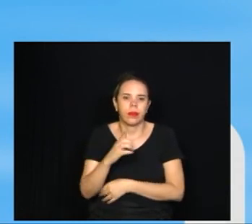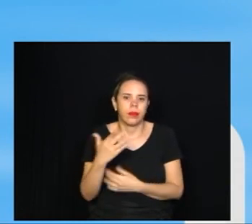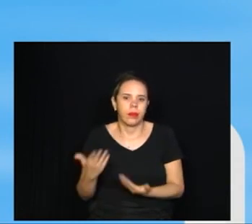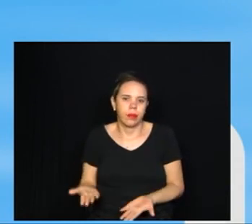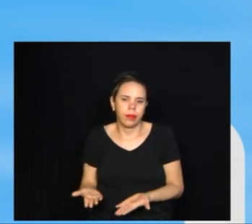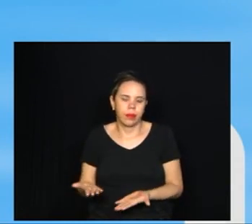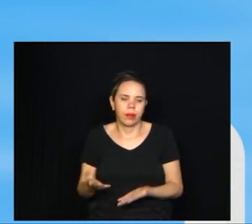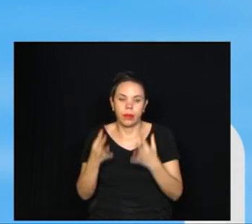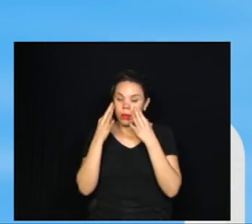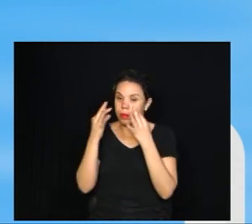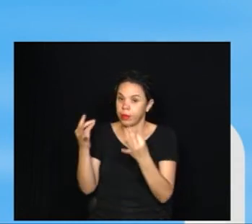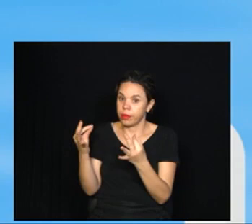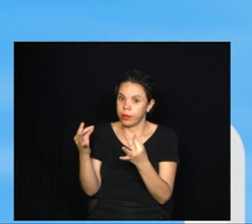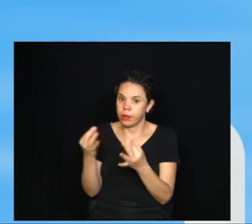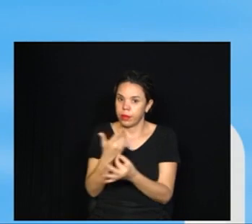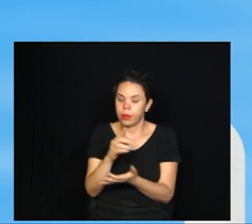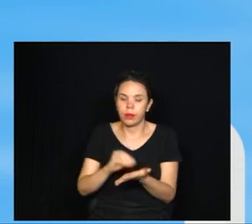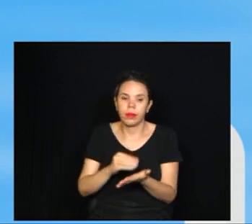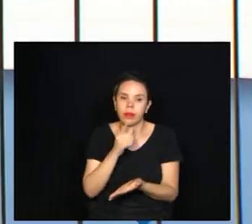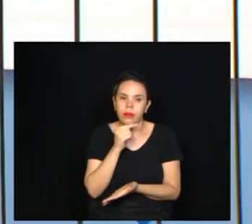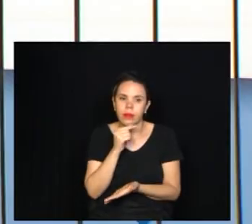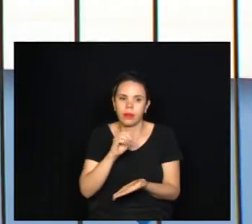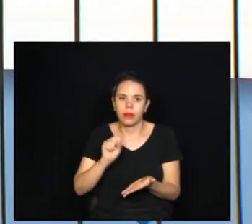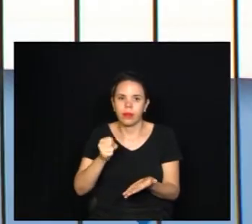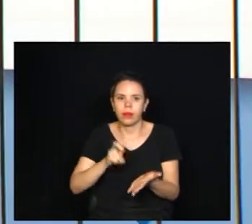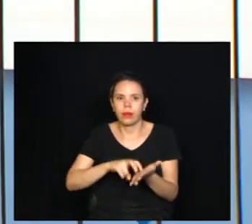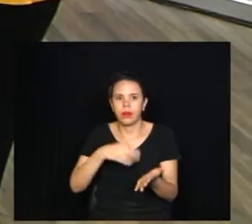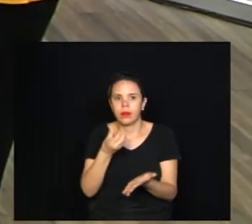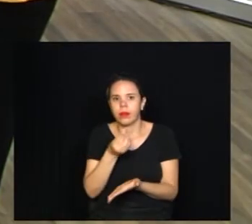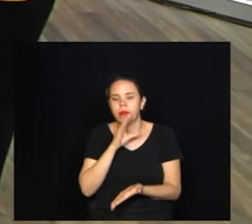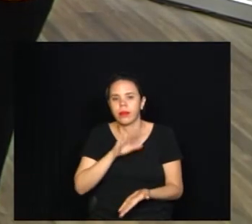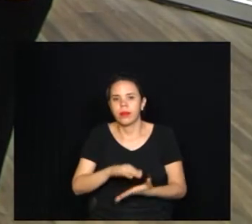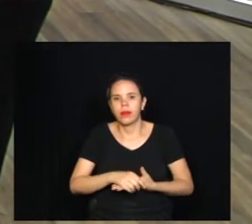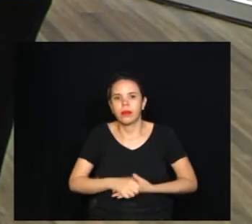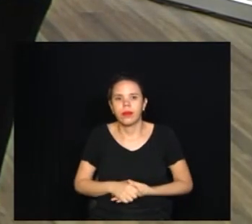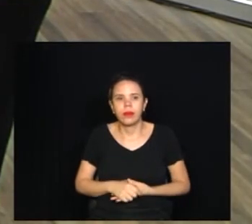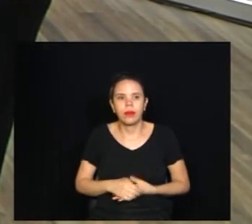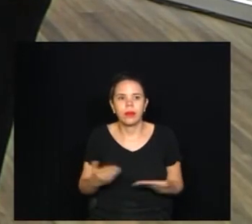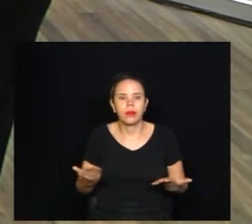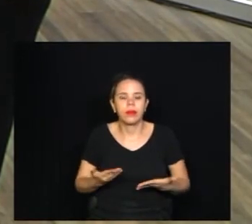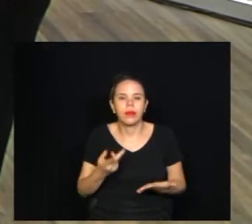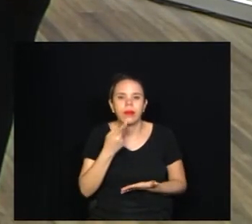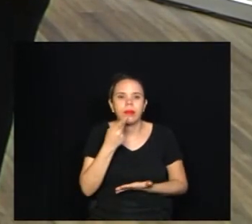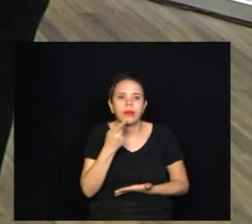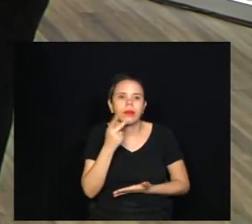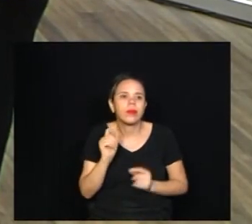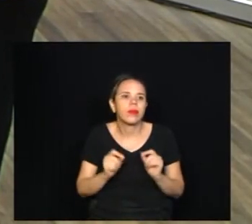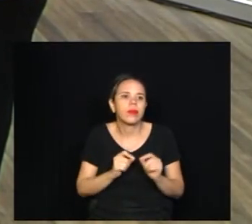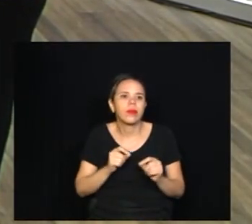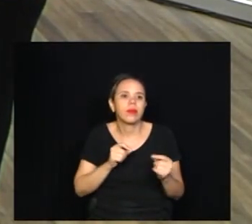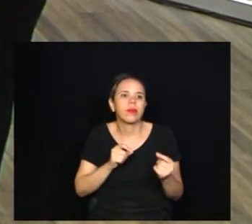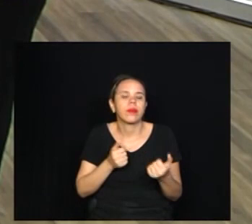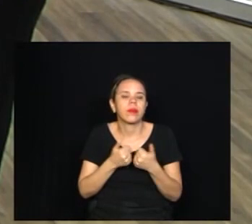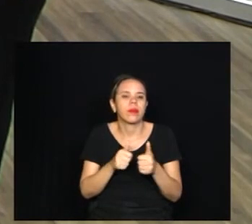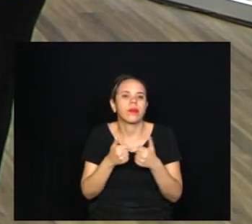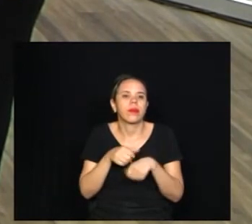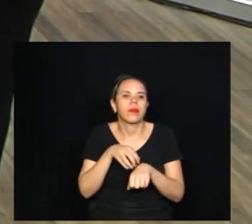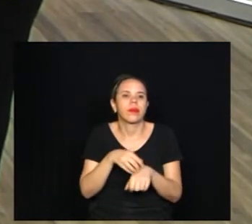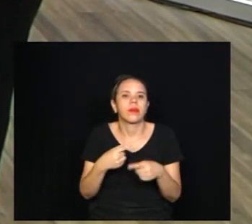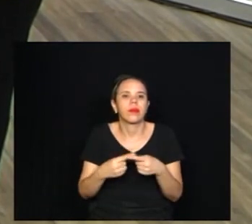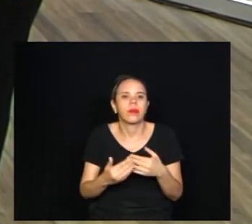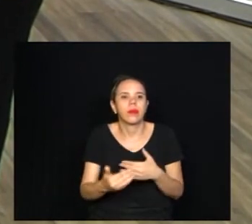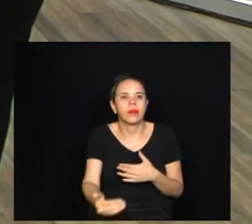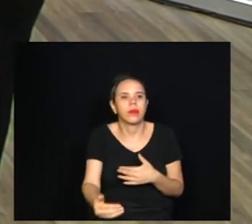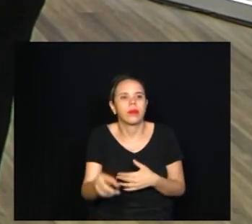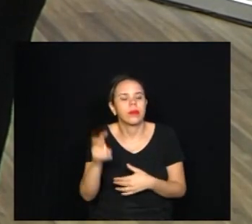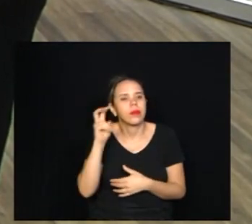Grande, atenção, sem água das 8 da manhã às 6 da tarde. Mina Abreu, agora a gente fala sobre transporte, porque a partir